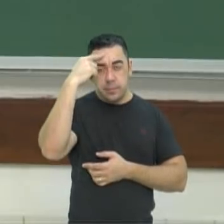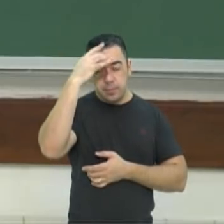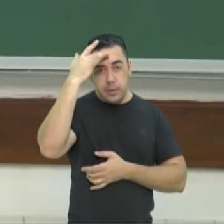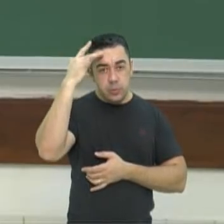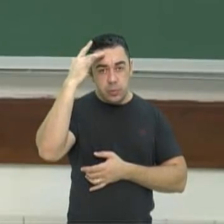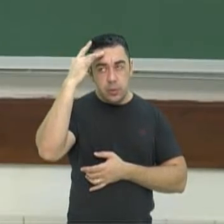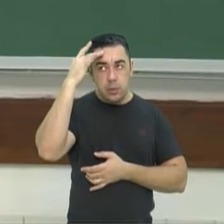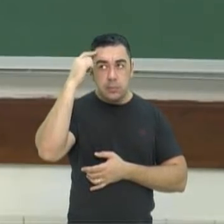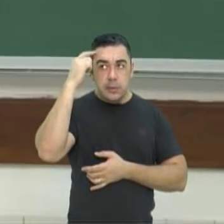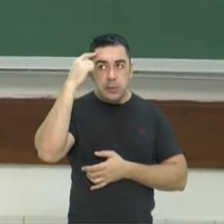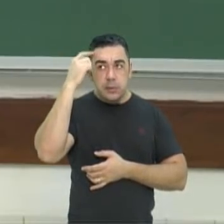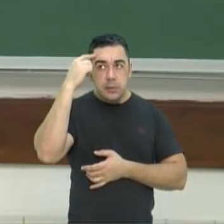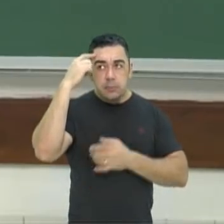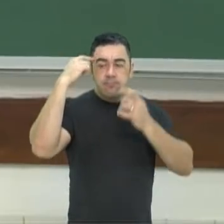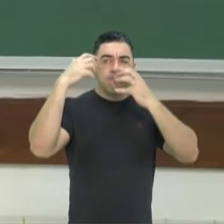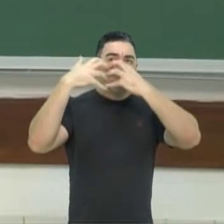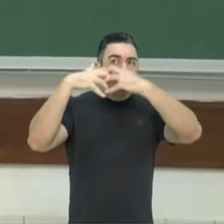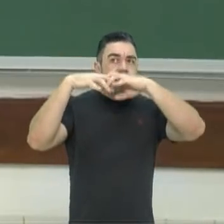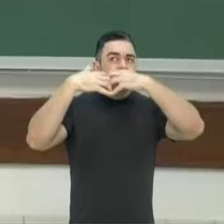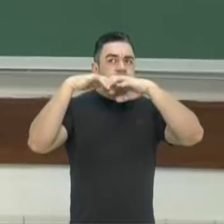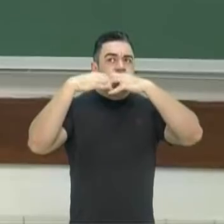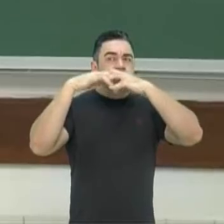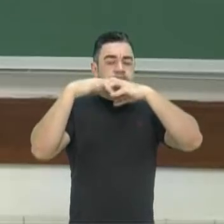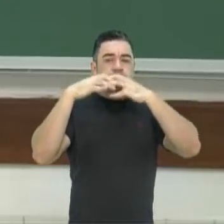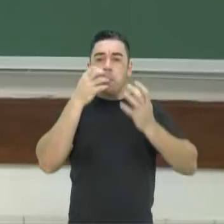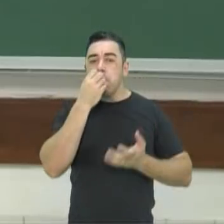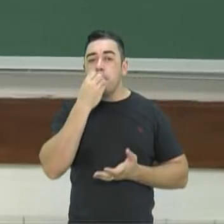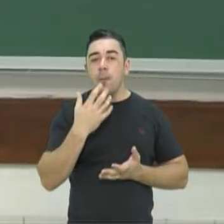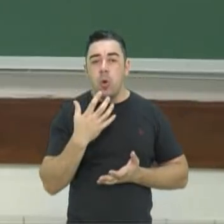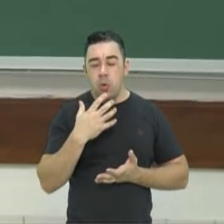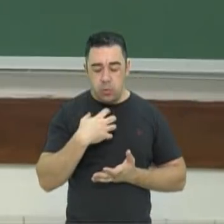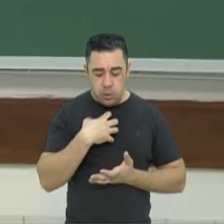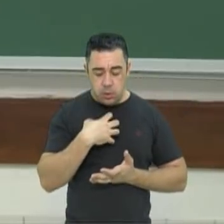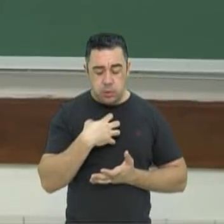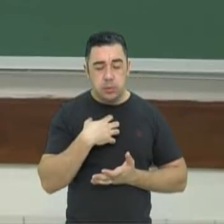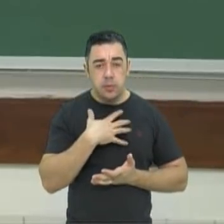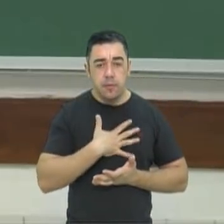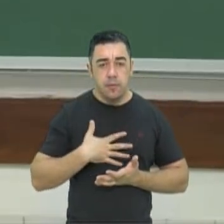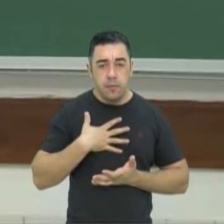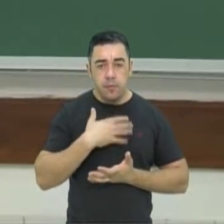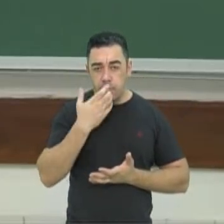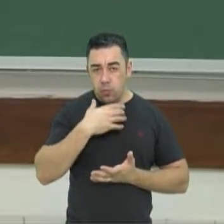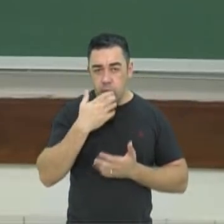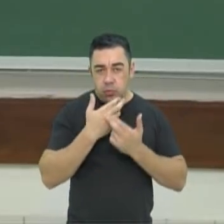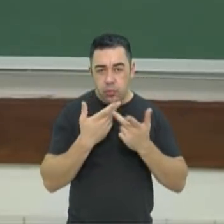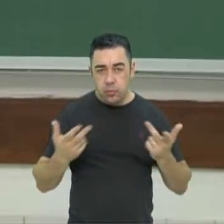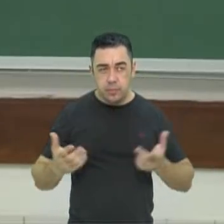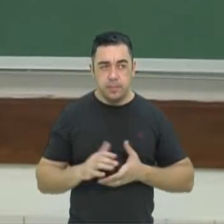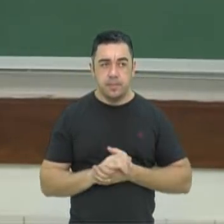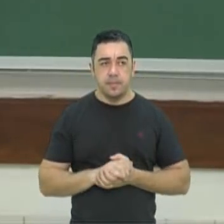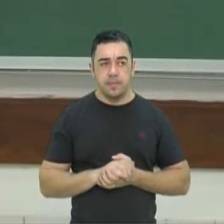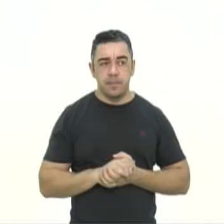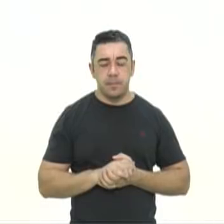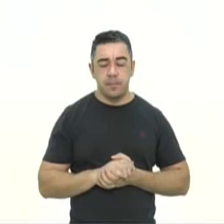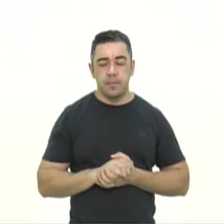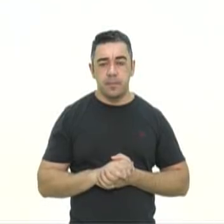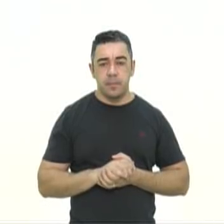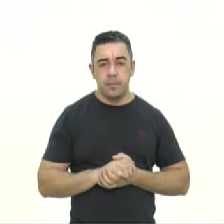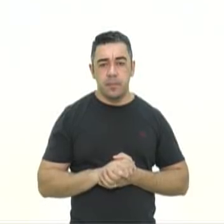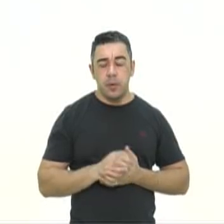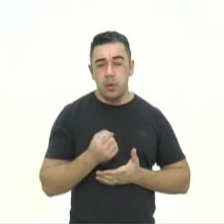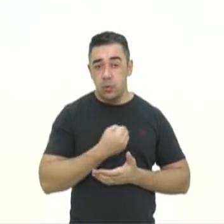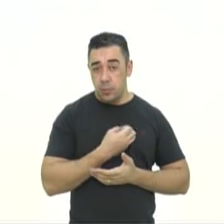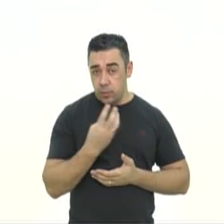ali bons frutos, né? Que isso passe ali para outras pessoas. E agora,